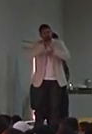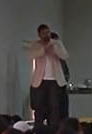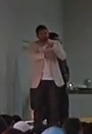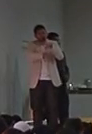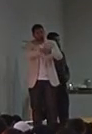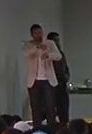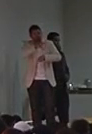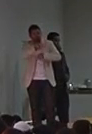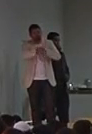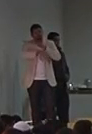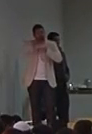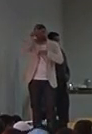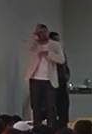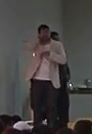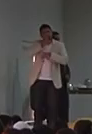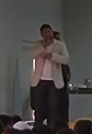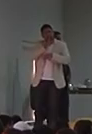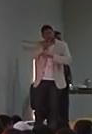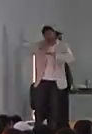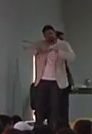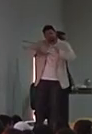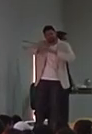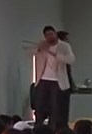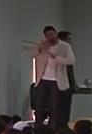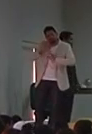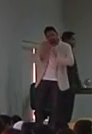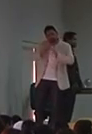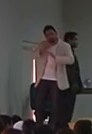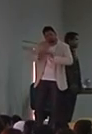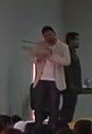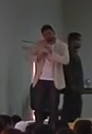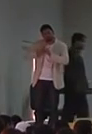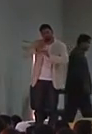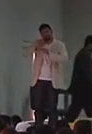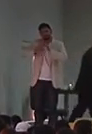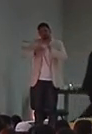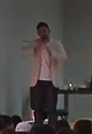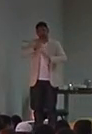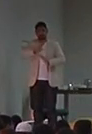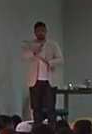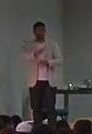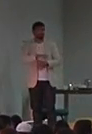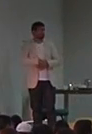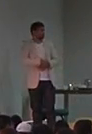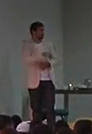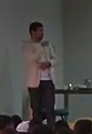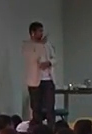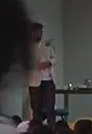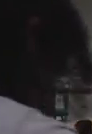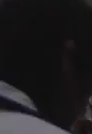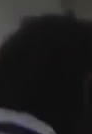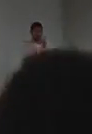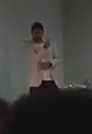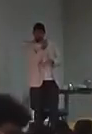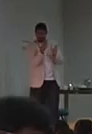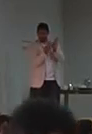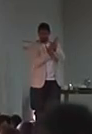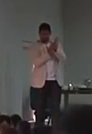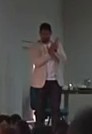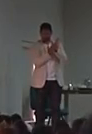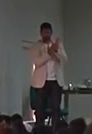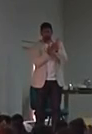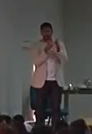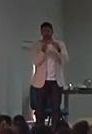saber construir de uma forma construtiva. Não consigo conceber, como o senhor coloca na sua proposta,